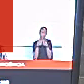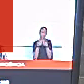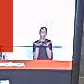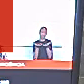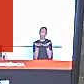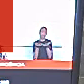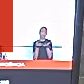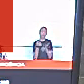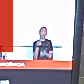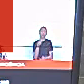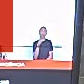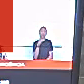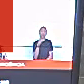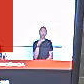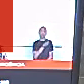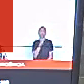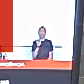com